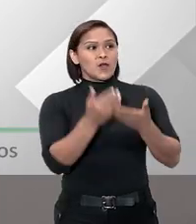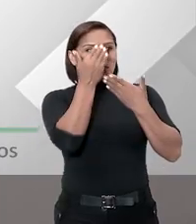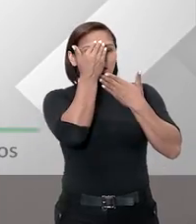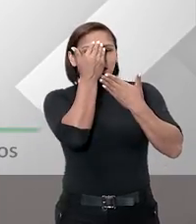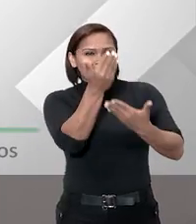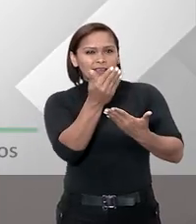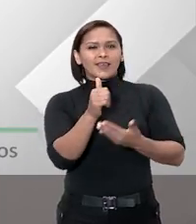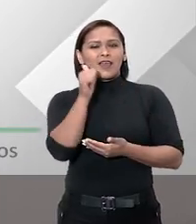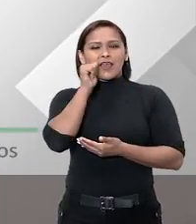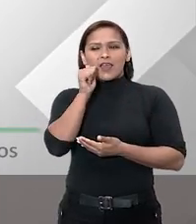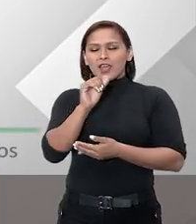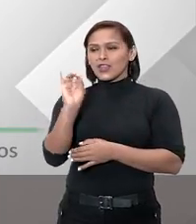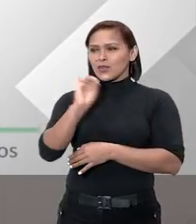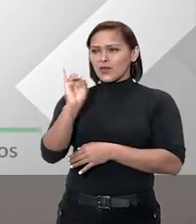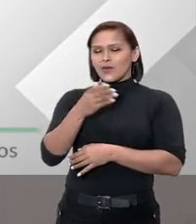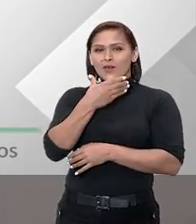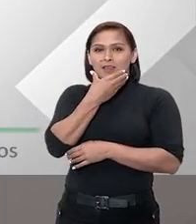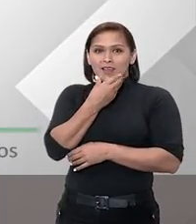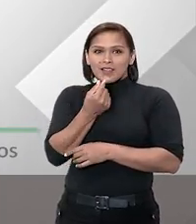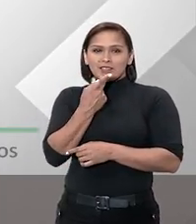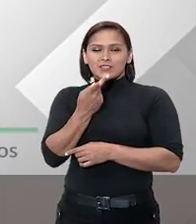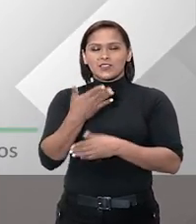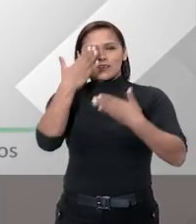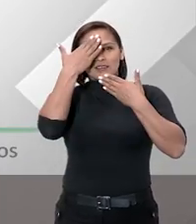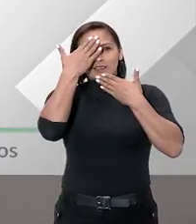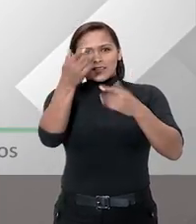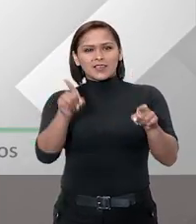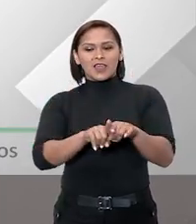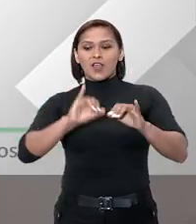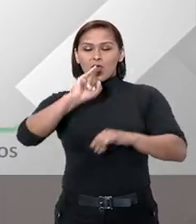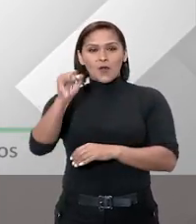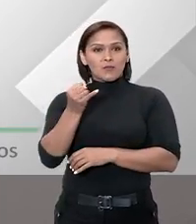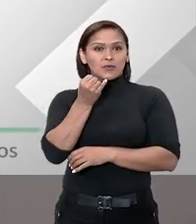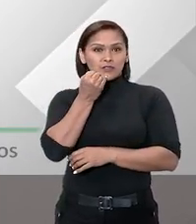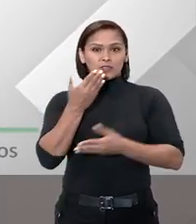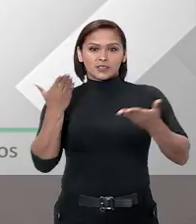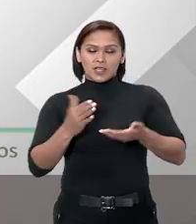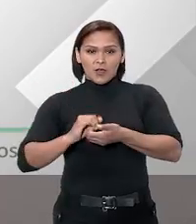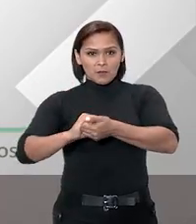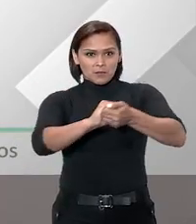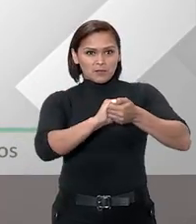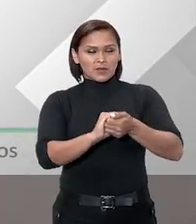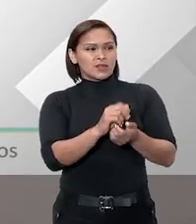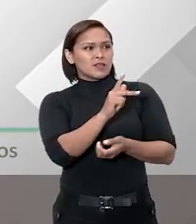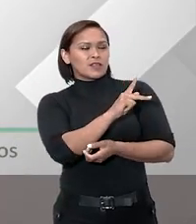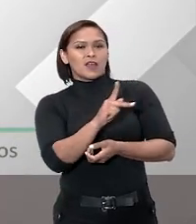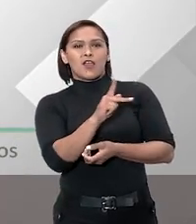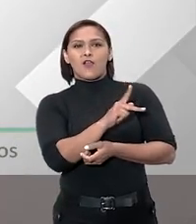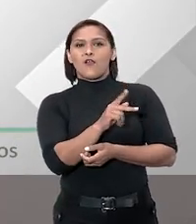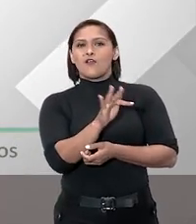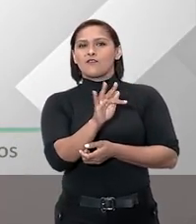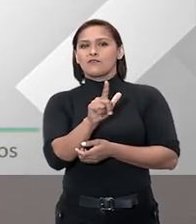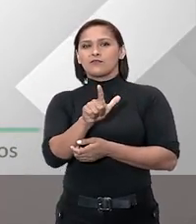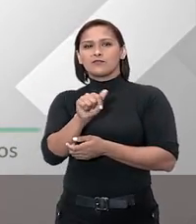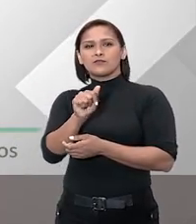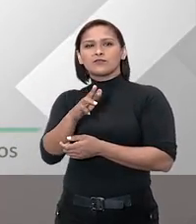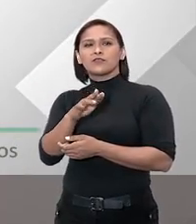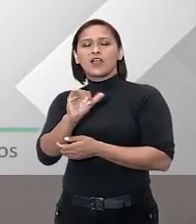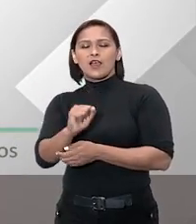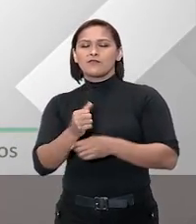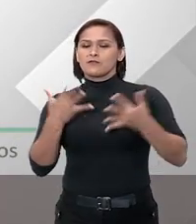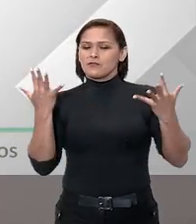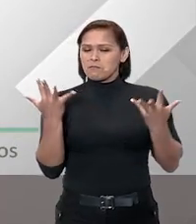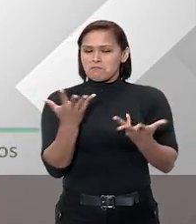Obrigado, Fátima. Olá, Tiago. Gostaria de agradecer pela oportunidade, cumprimentar o doutor Flávio e vamos fazer